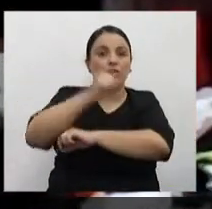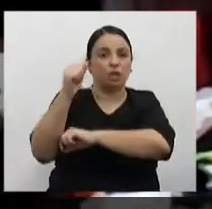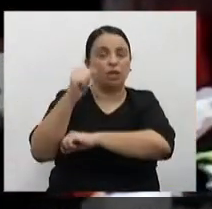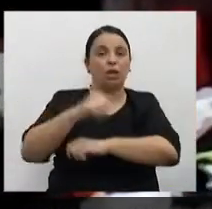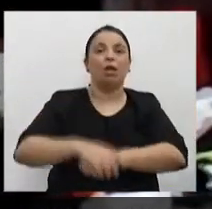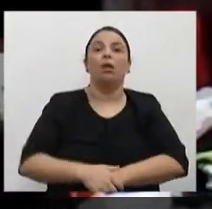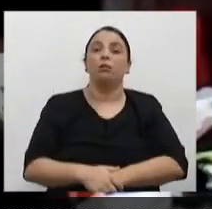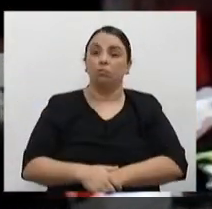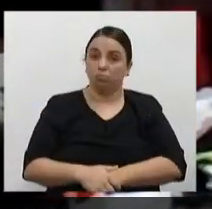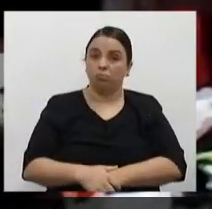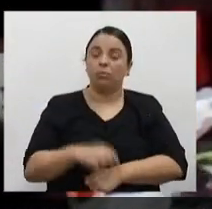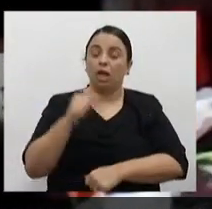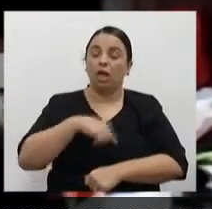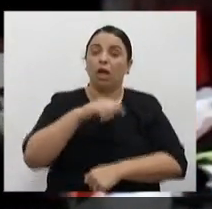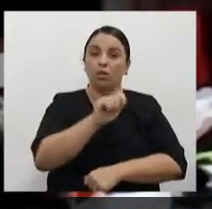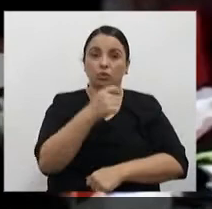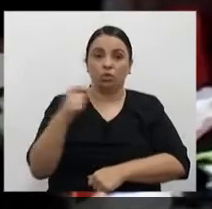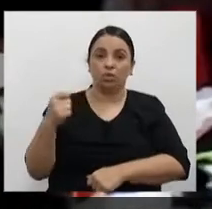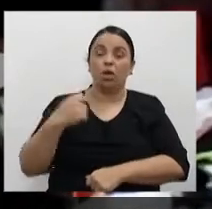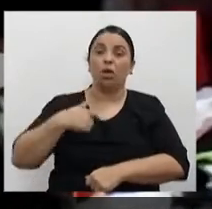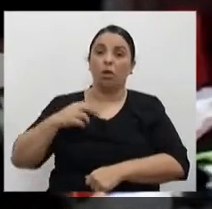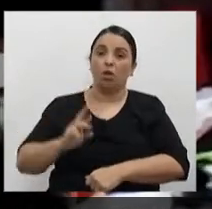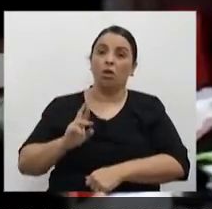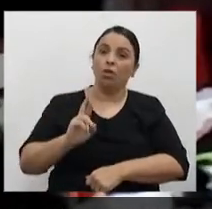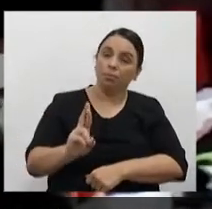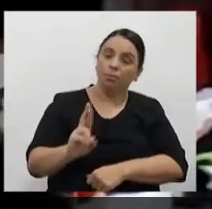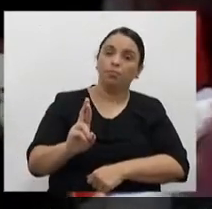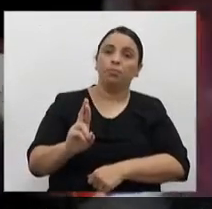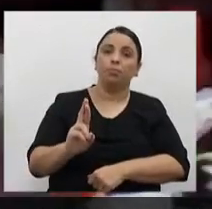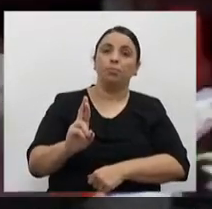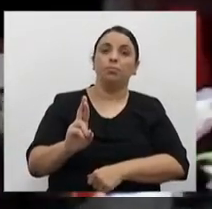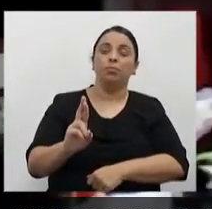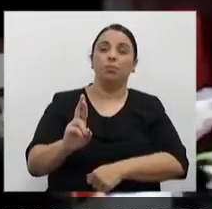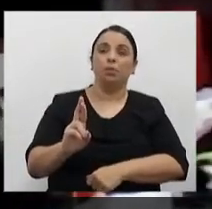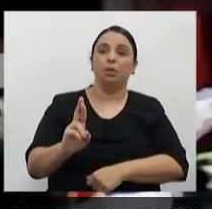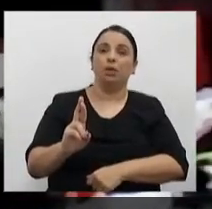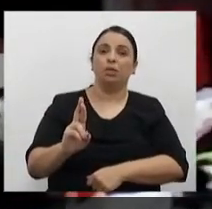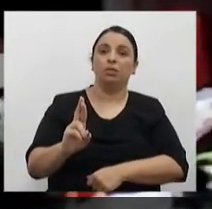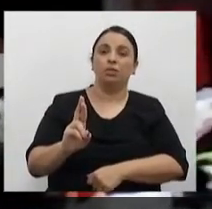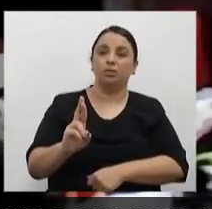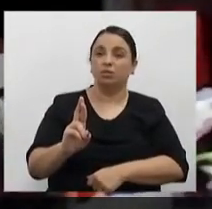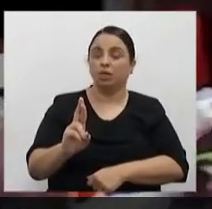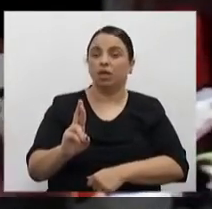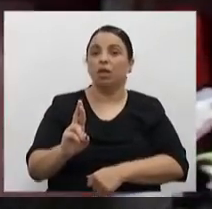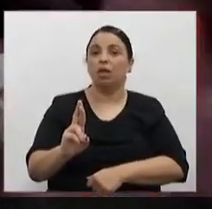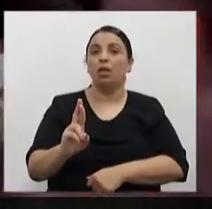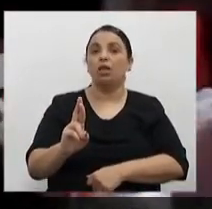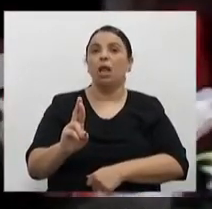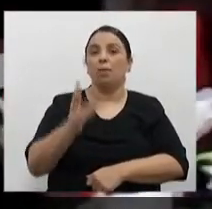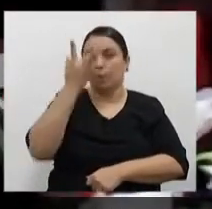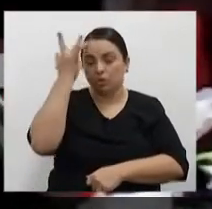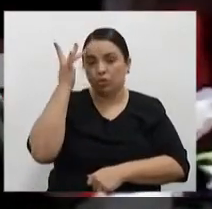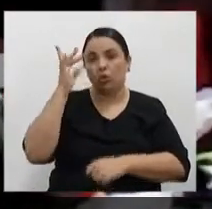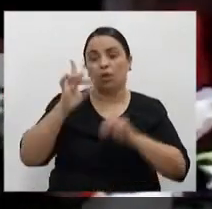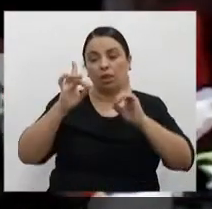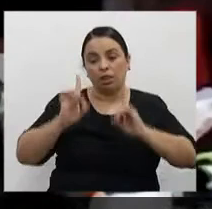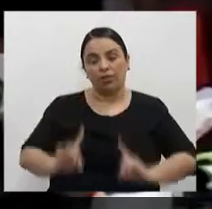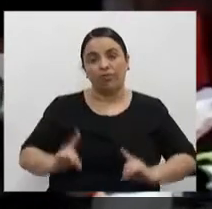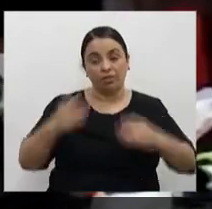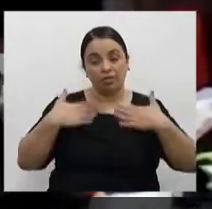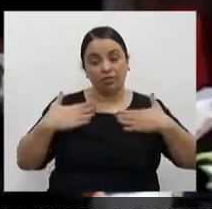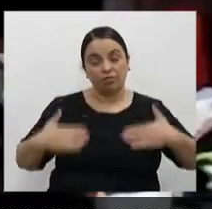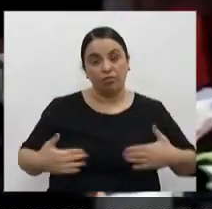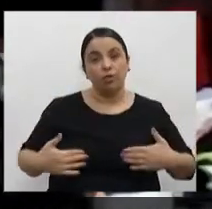A minha associação, né, que representa não só, como diz o slogan, a Associação de Deficientes Físicos, mas a gente